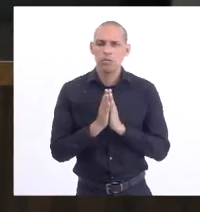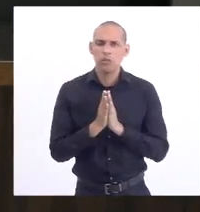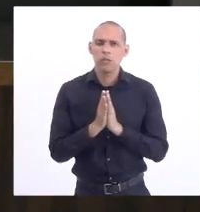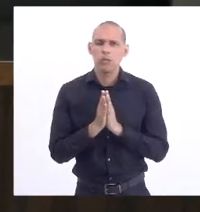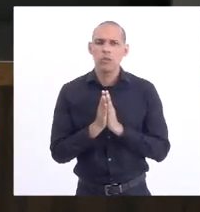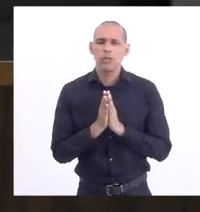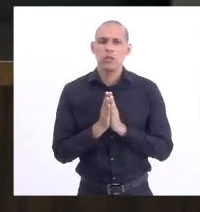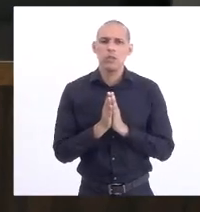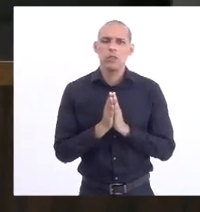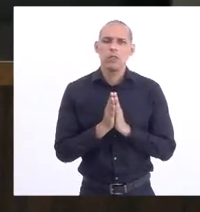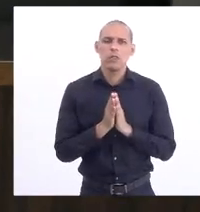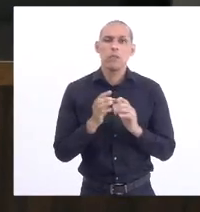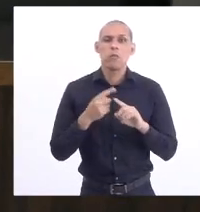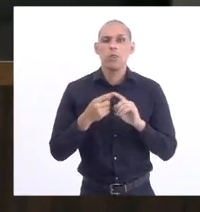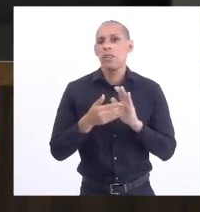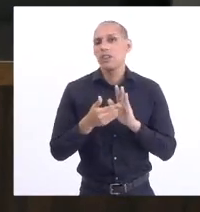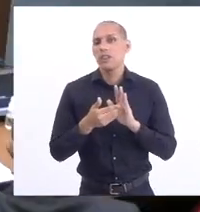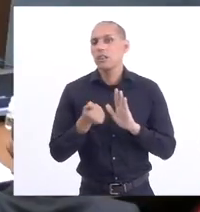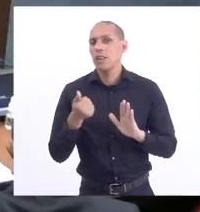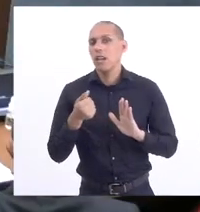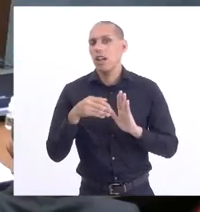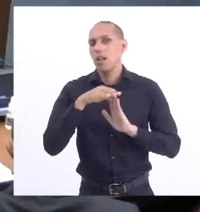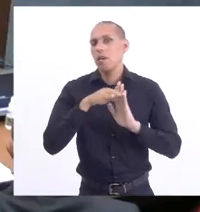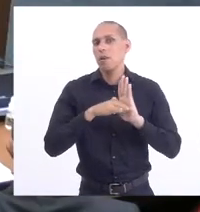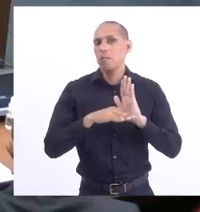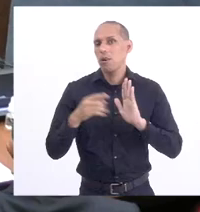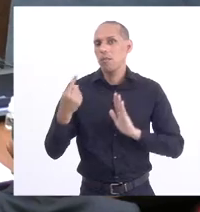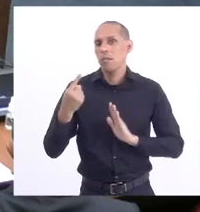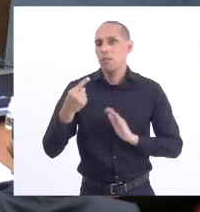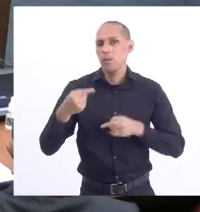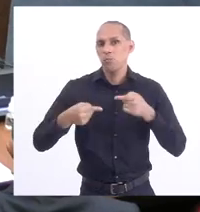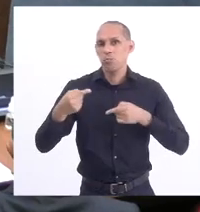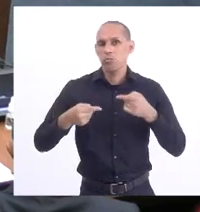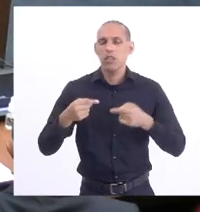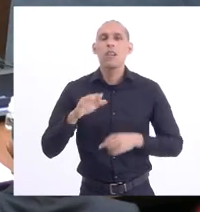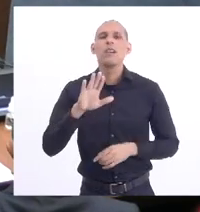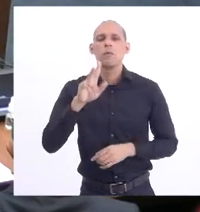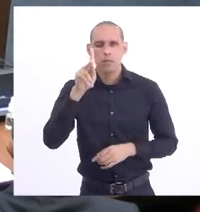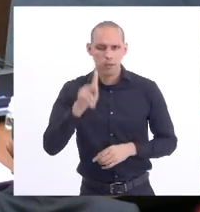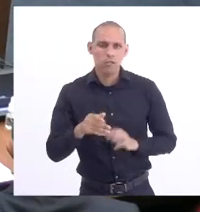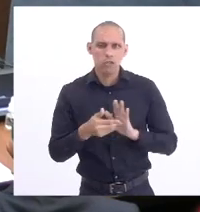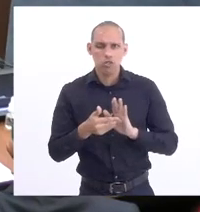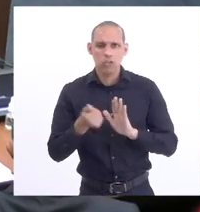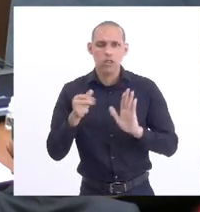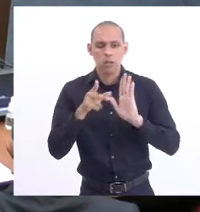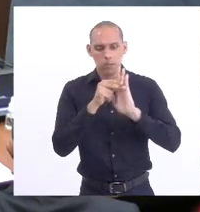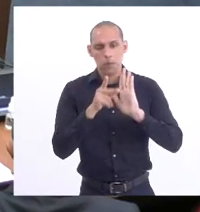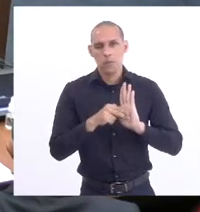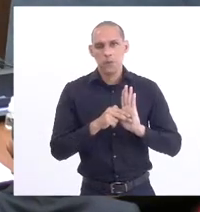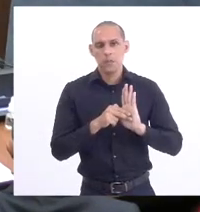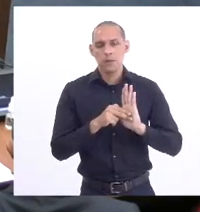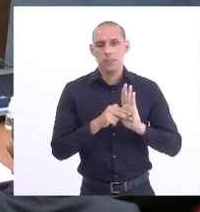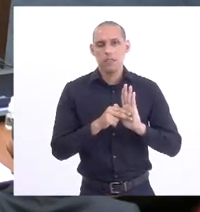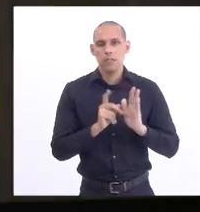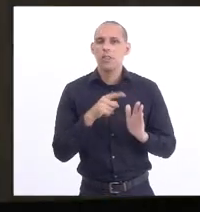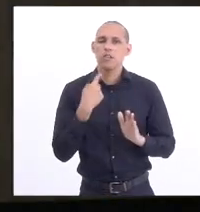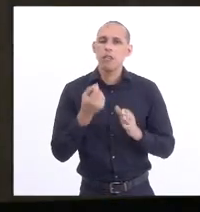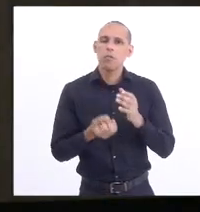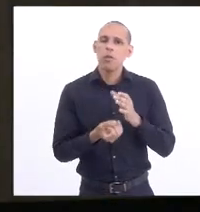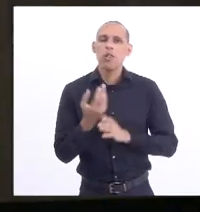gente faz, porque você vai sair de pauta da primeira. Então, senhor presidente, estou retirando as emendas e a gente